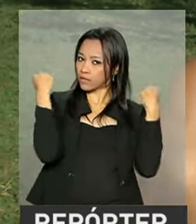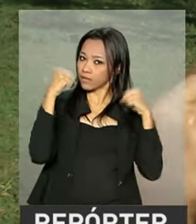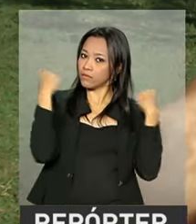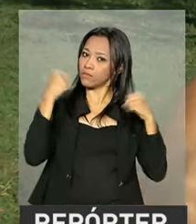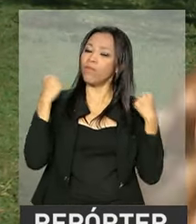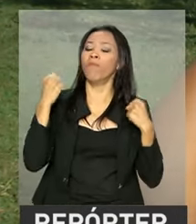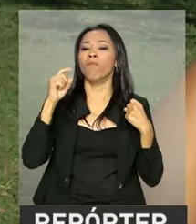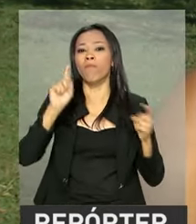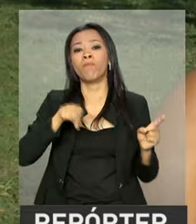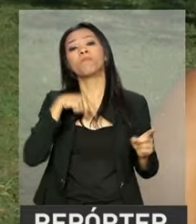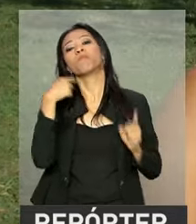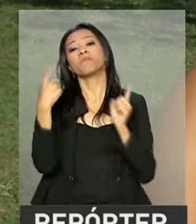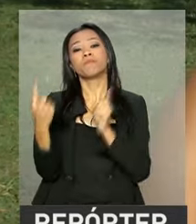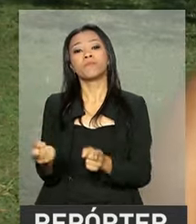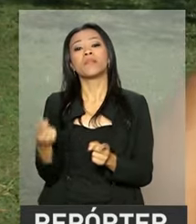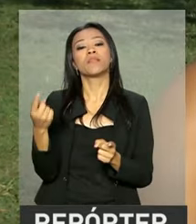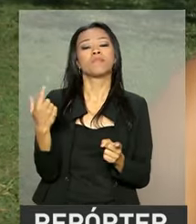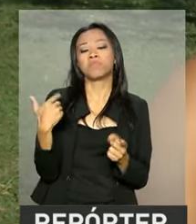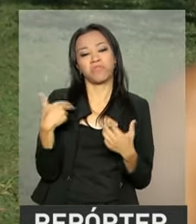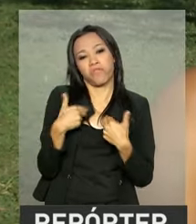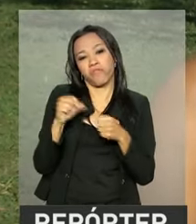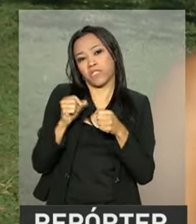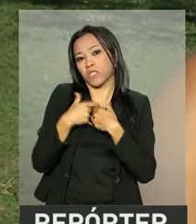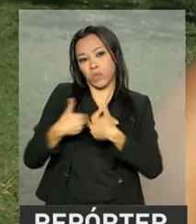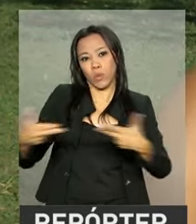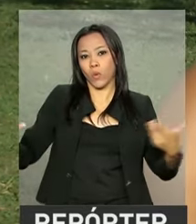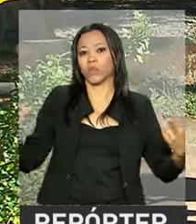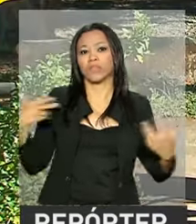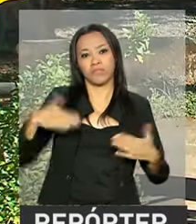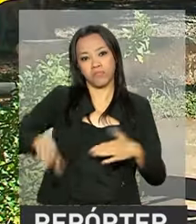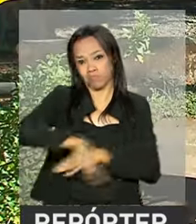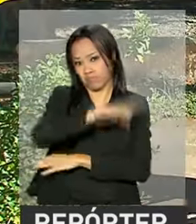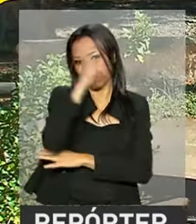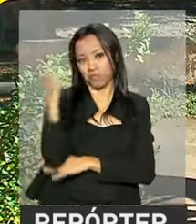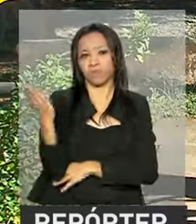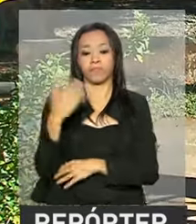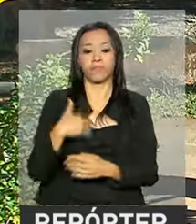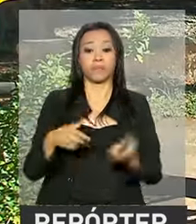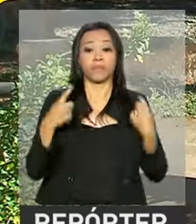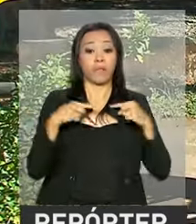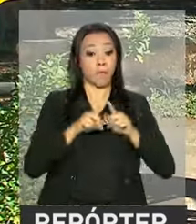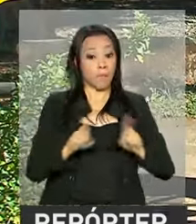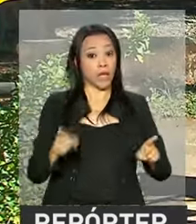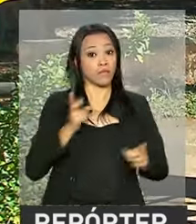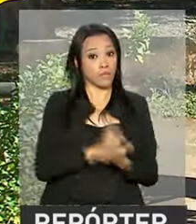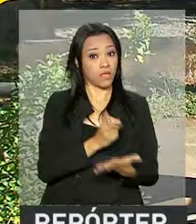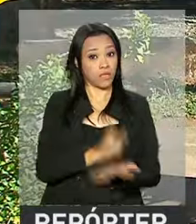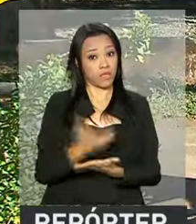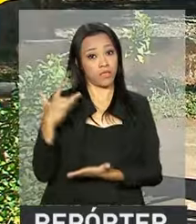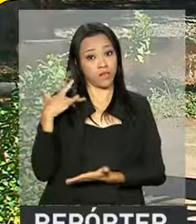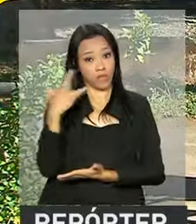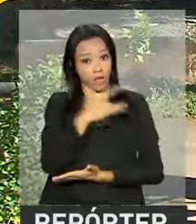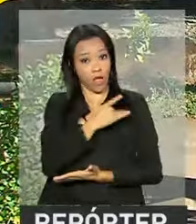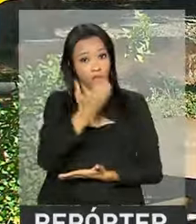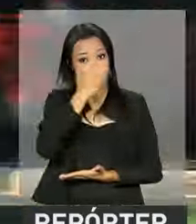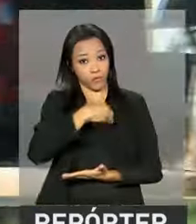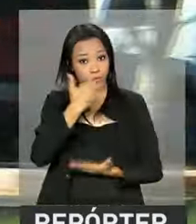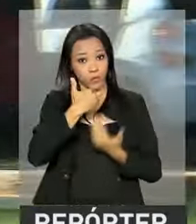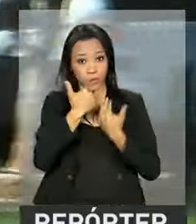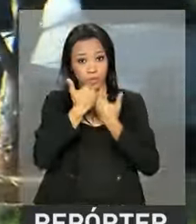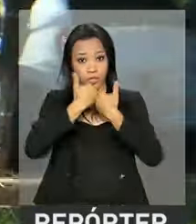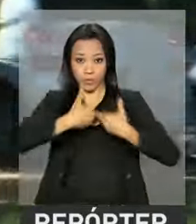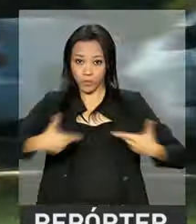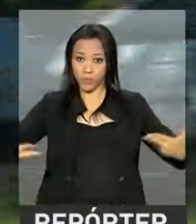caminhada. Depois eu vou fazer o resto das coisas que eu tenho que fazer durante o dia. Mas manter uma vida saudável com alimentação balanceada